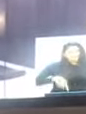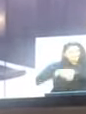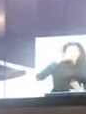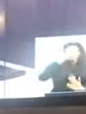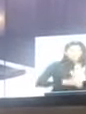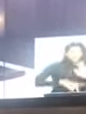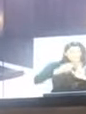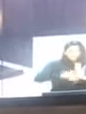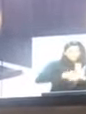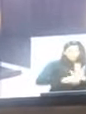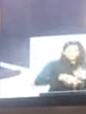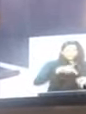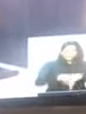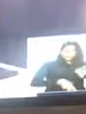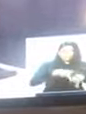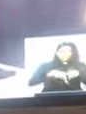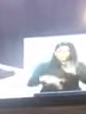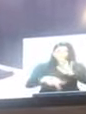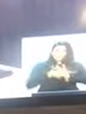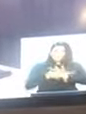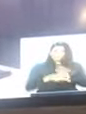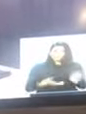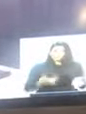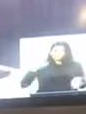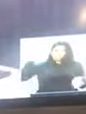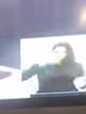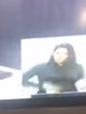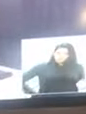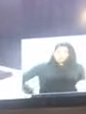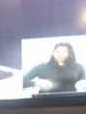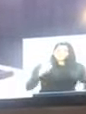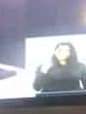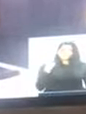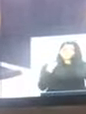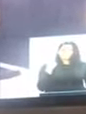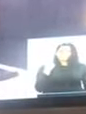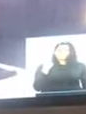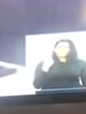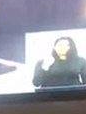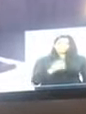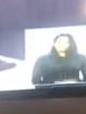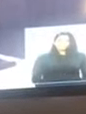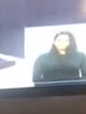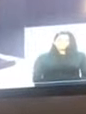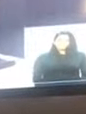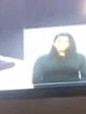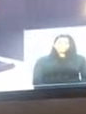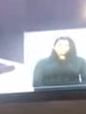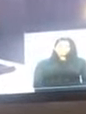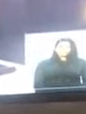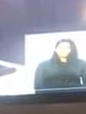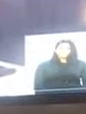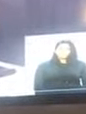que é de direito da população de Aquiraz. Portanto, mais uma conquista da administração.